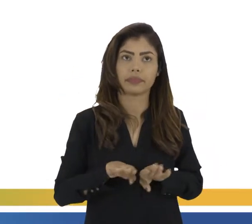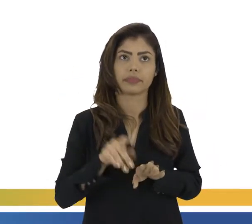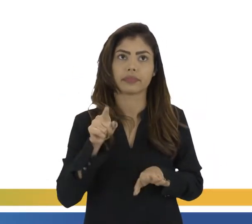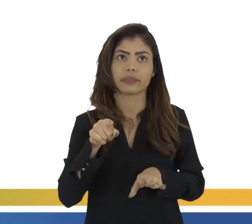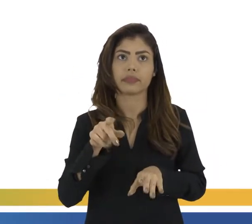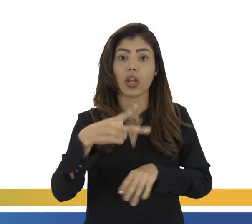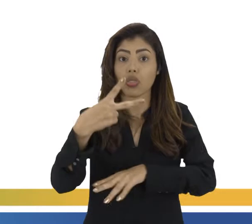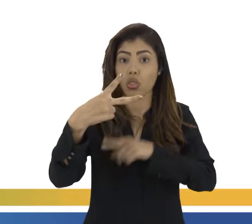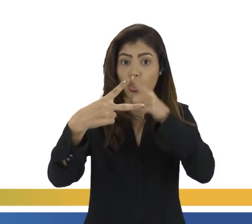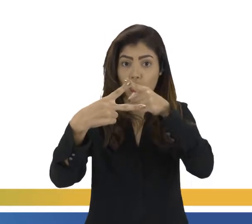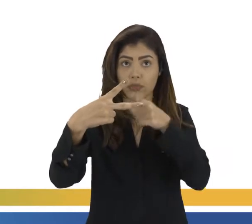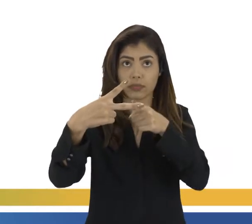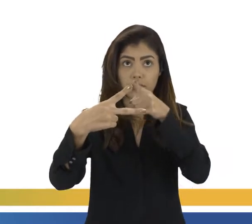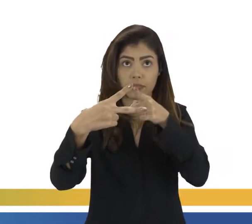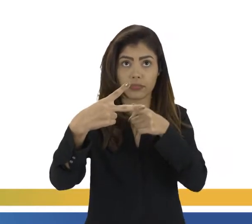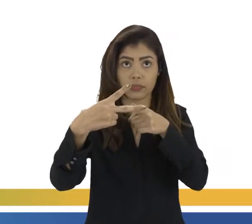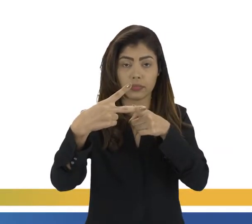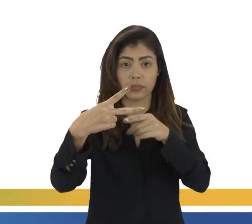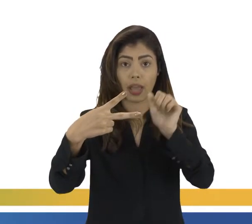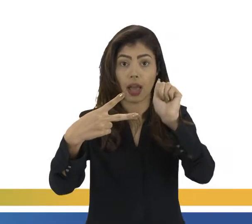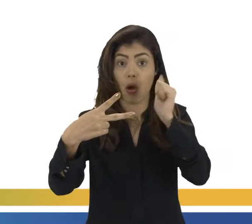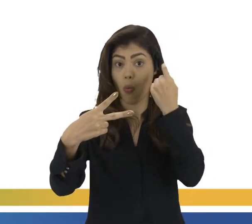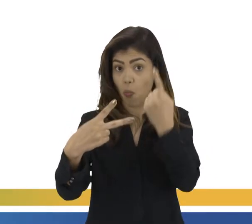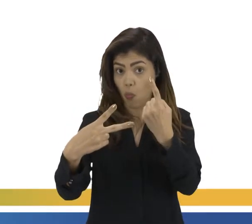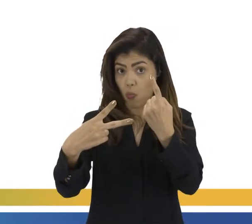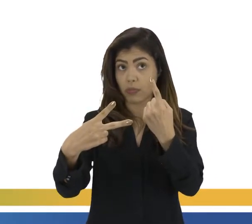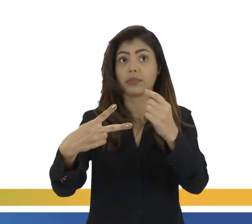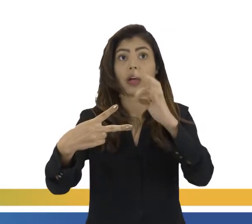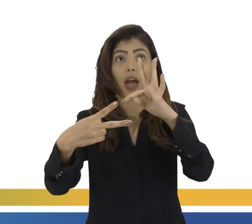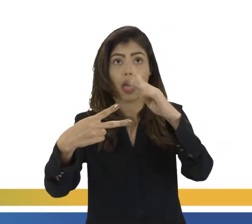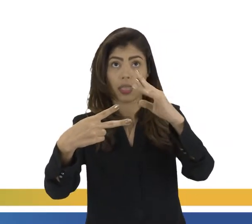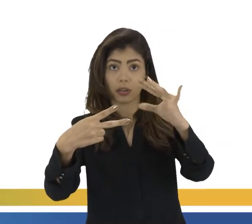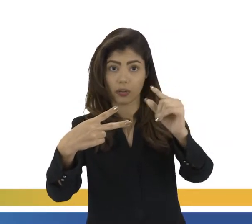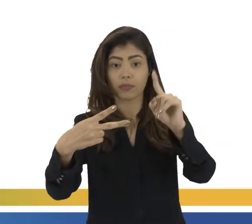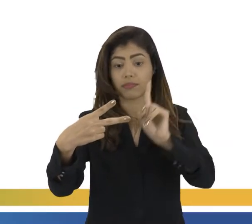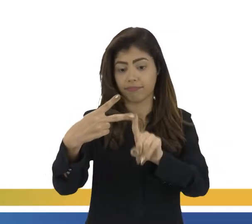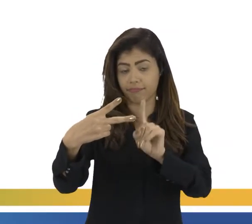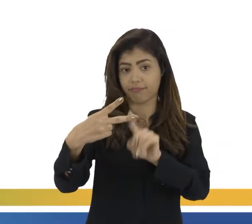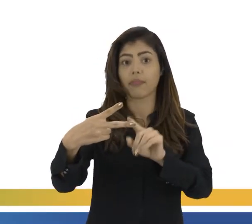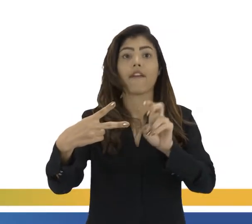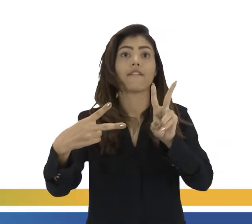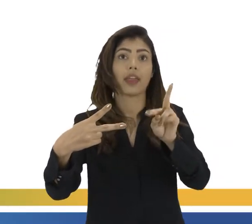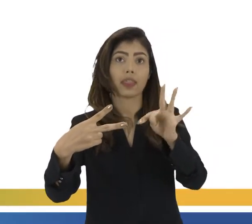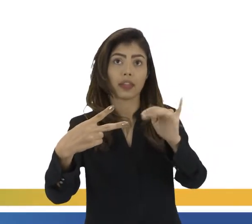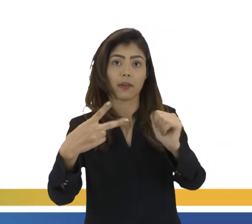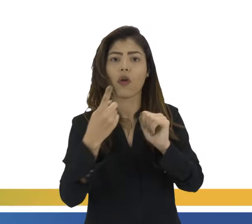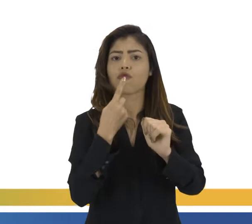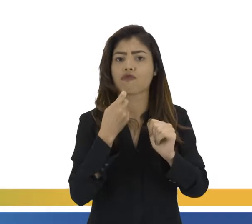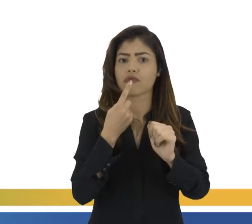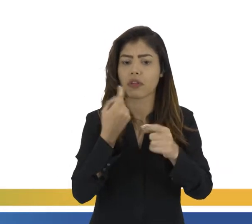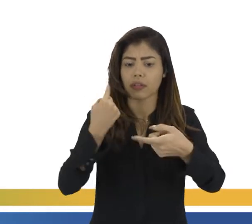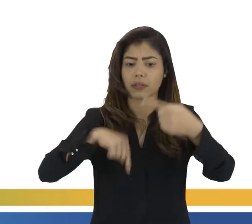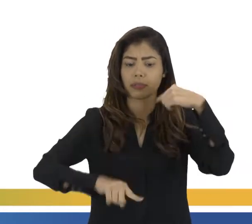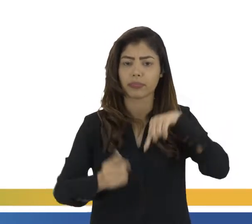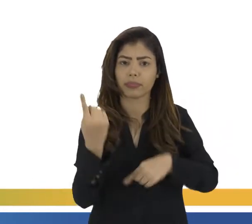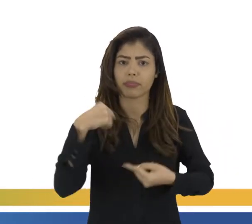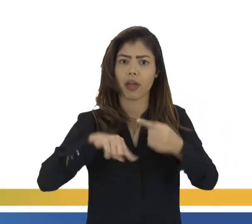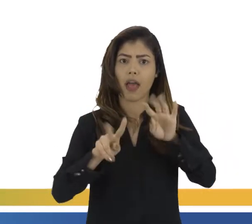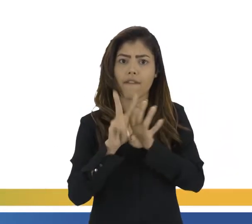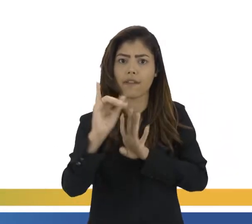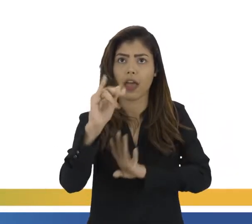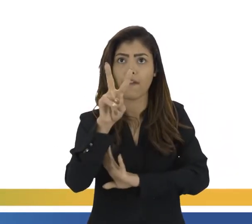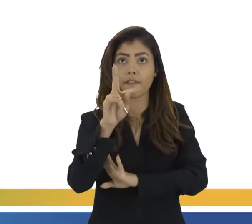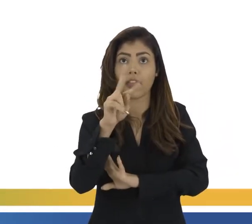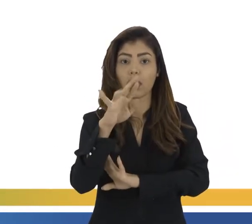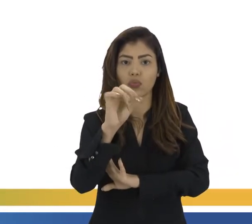ele tem duas cavidades, sendo um átrio e um ventrículo. E o sangue que vai percorrer é o sangue